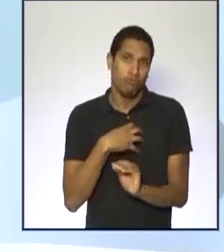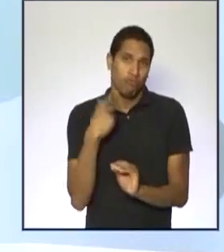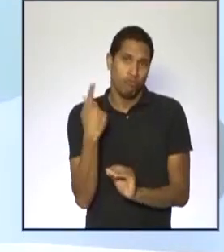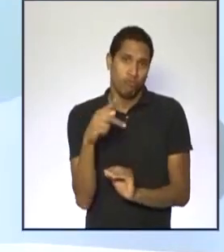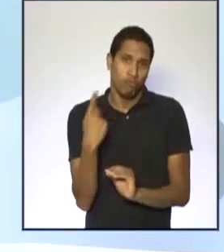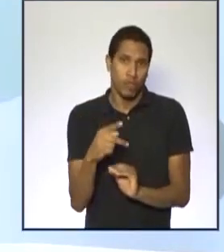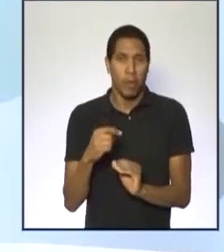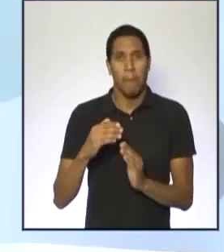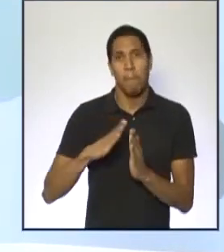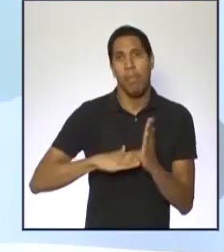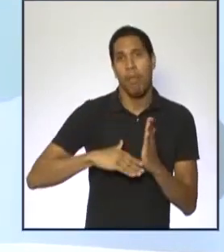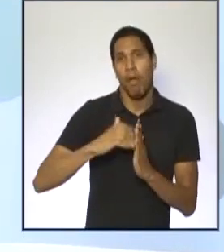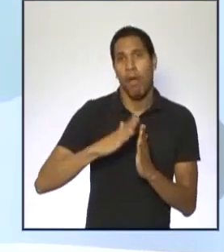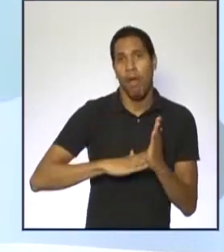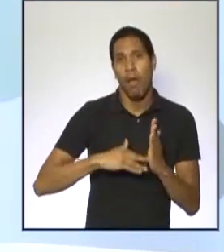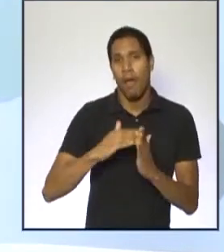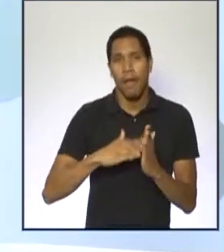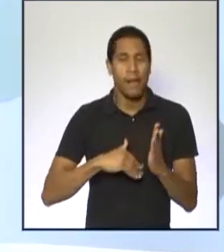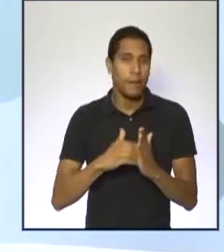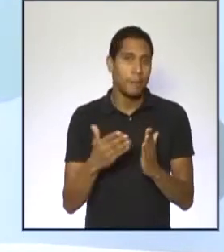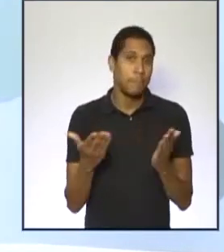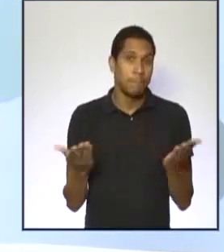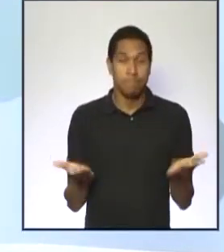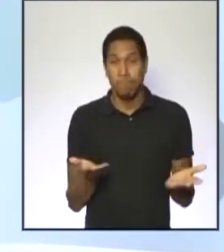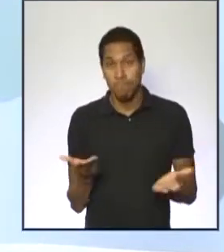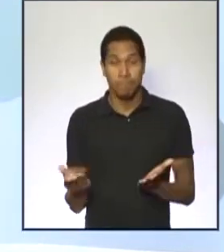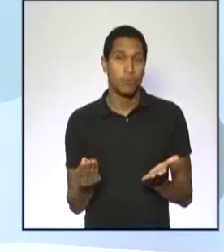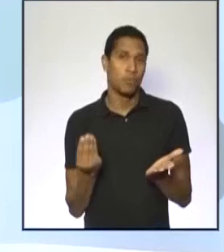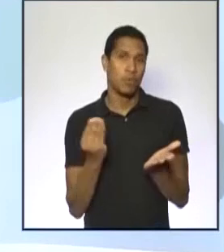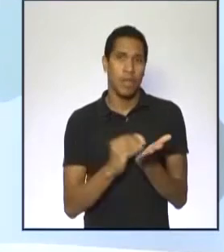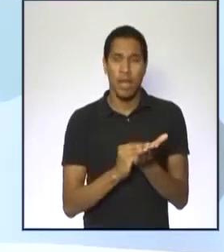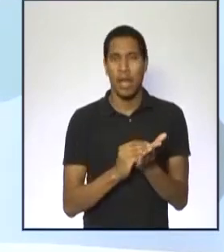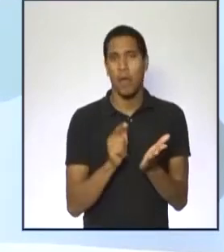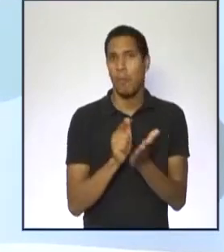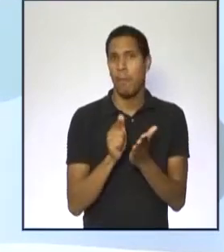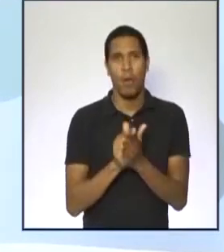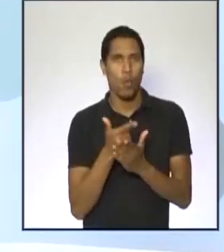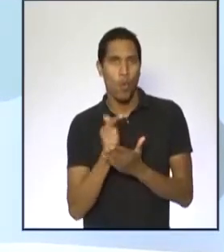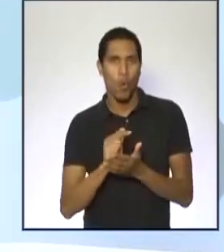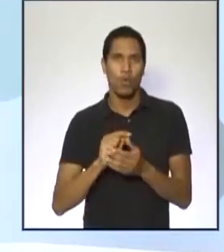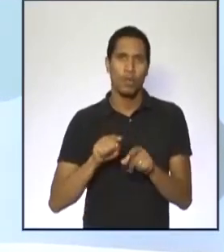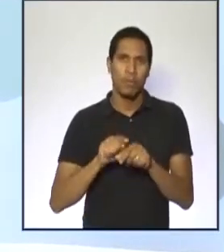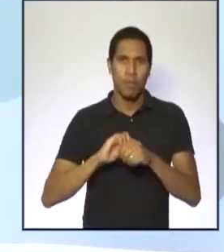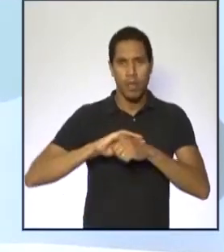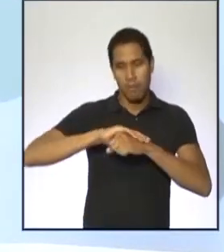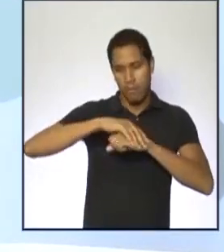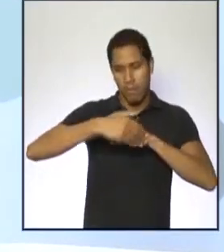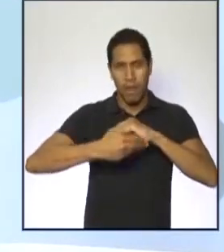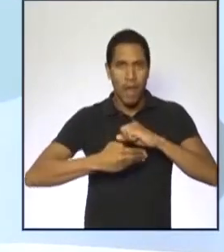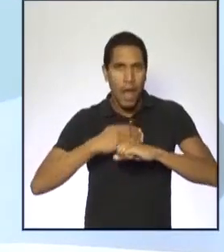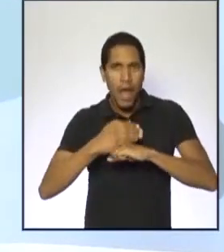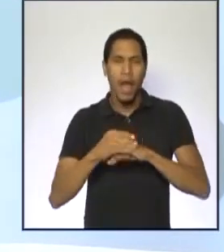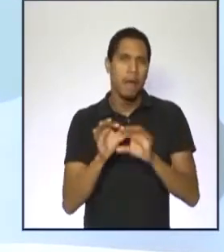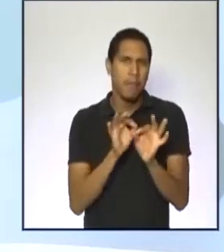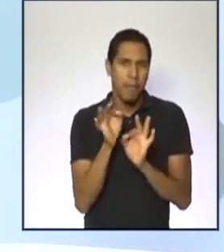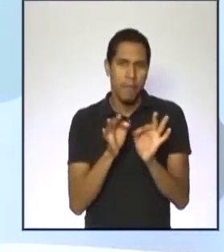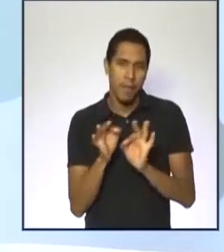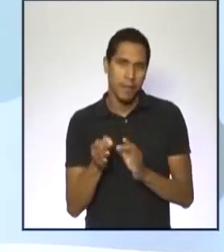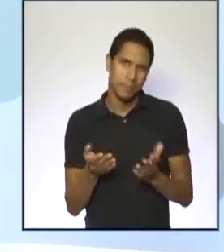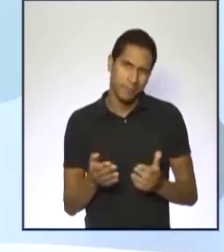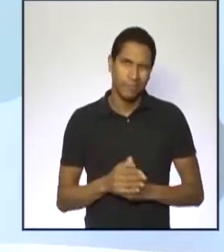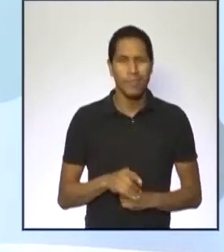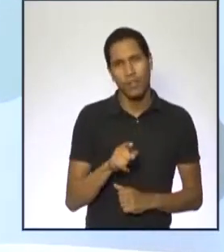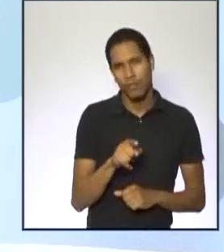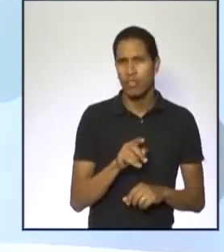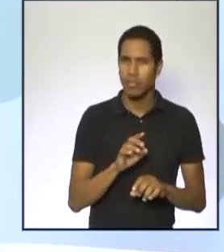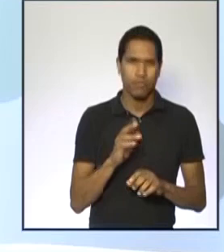primeiro pintar essa superfície ou colocar um papel, se você tiver, né, para enfeitar essa superfície. No meu caso, eu vou deixar